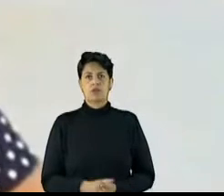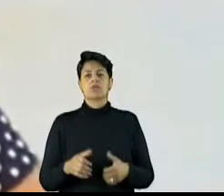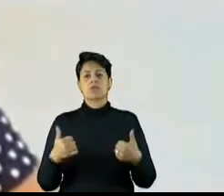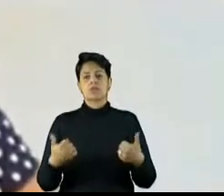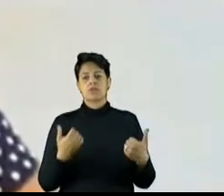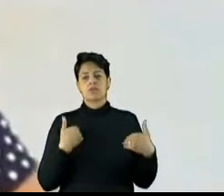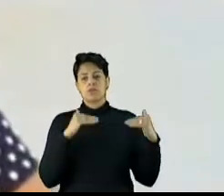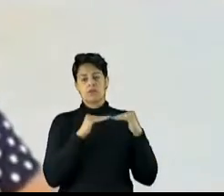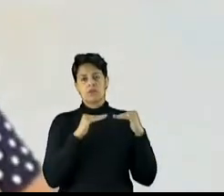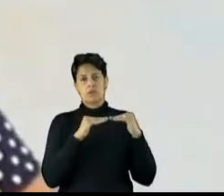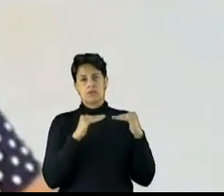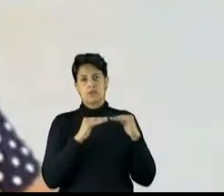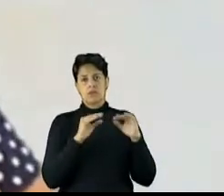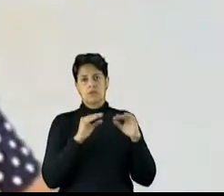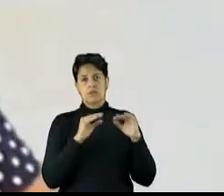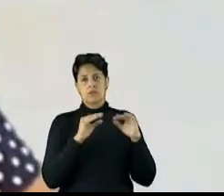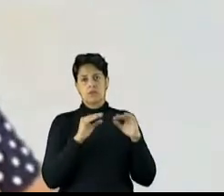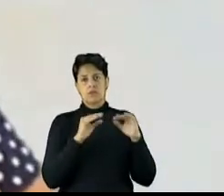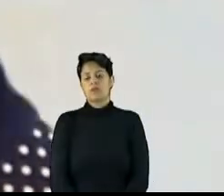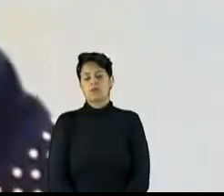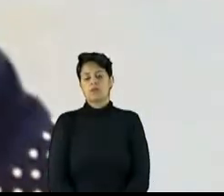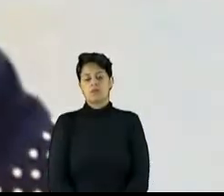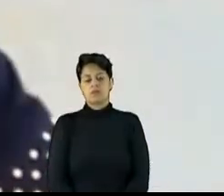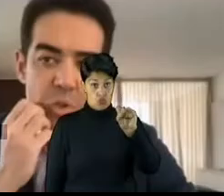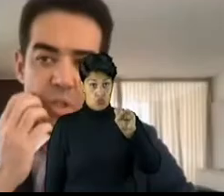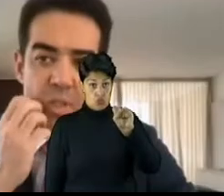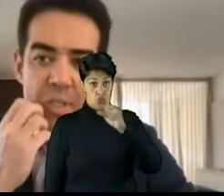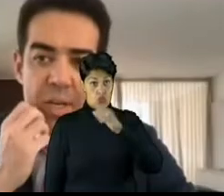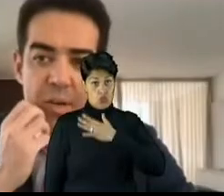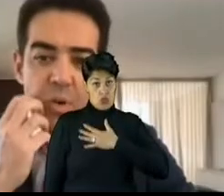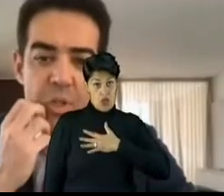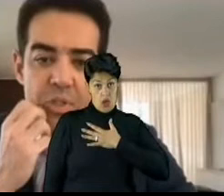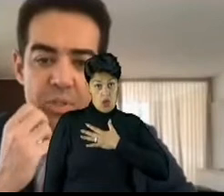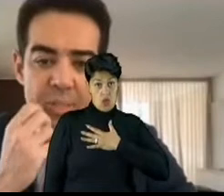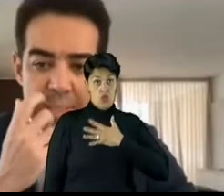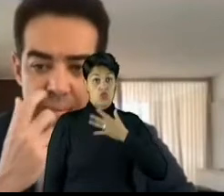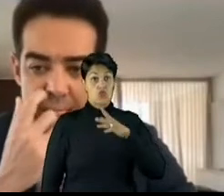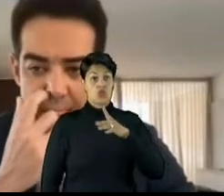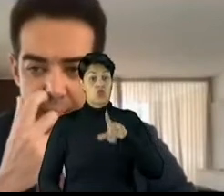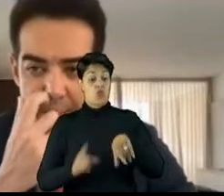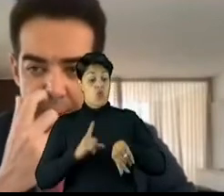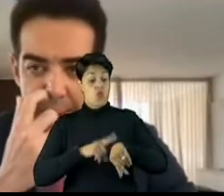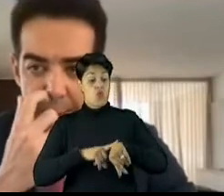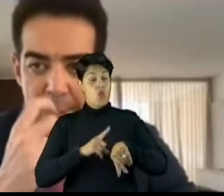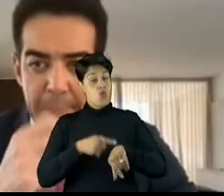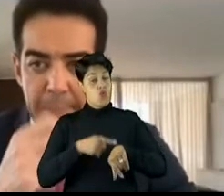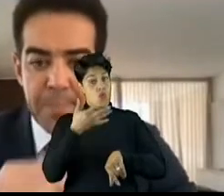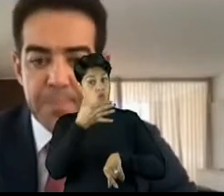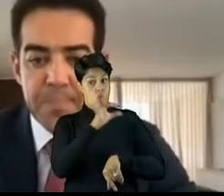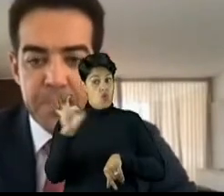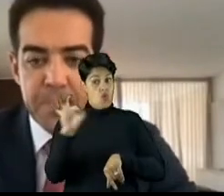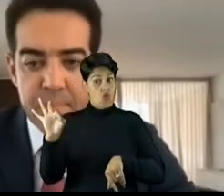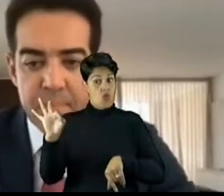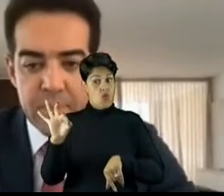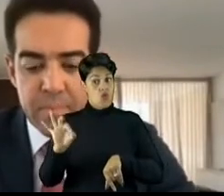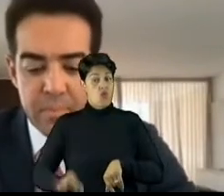realizar uma instrução. Nós estamos diante de um caso que é do maior interesse do país em que o